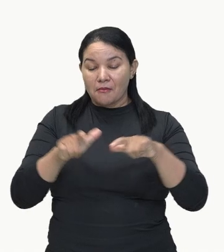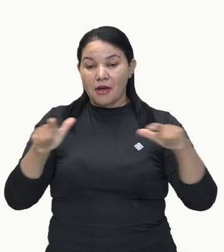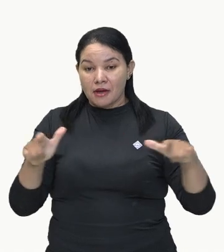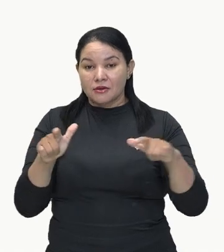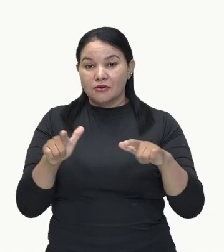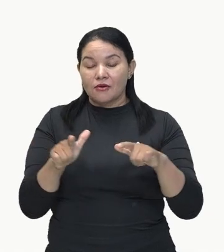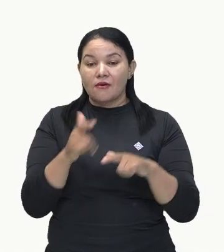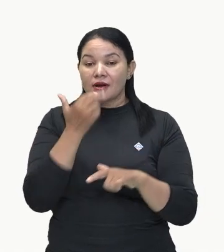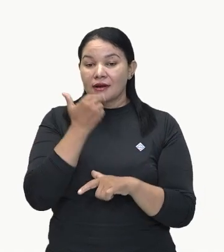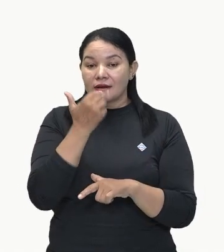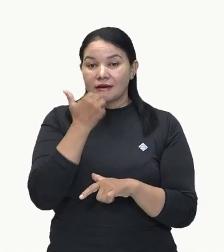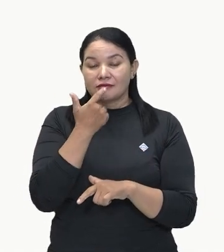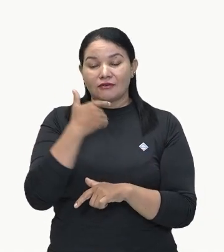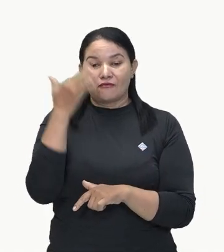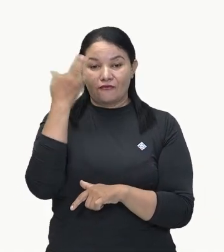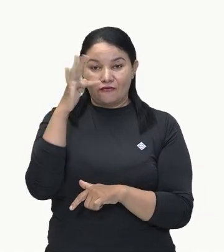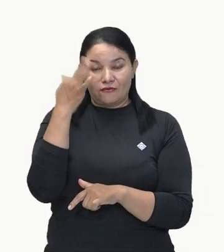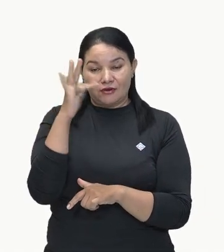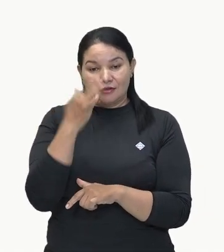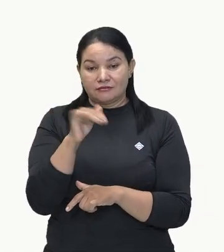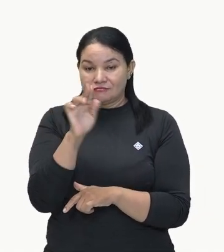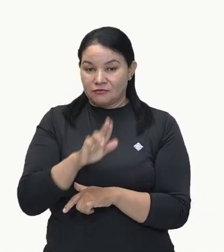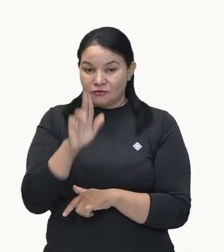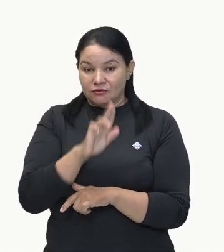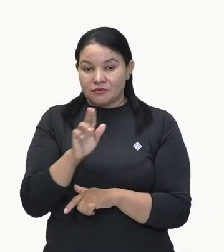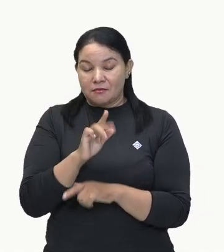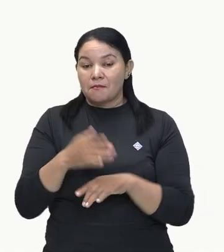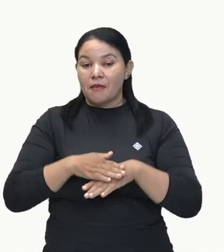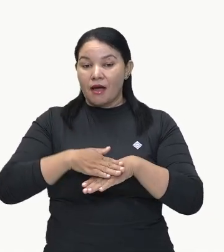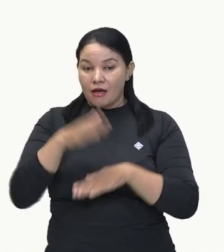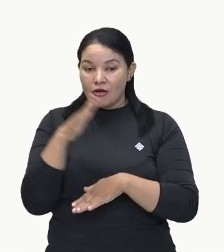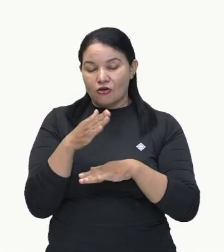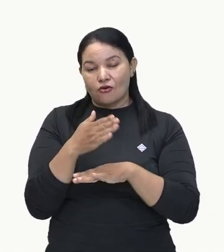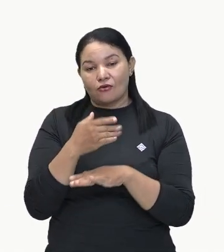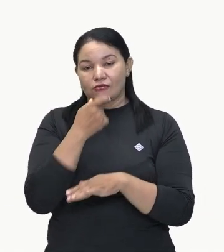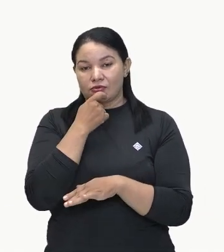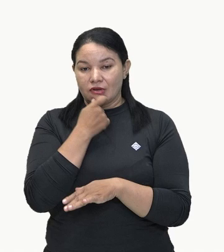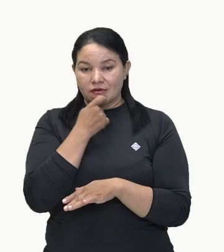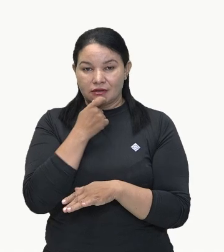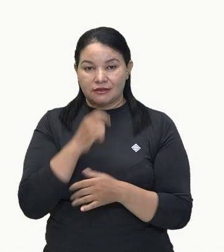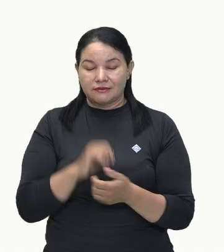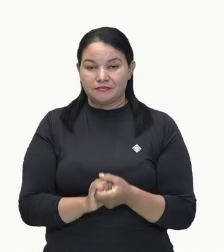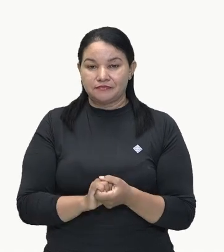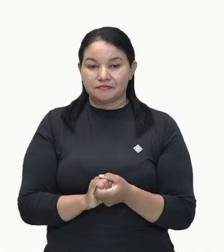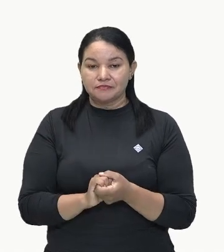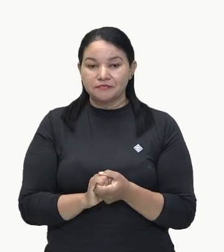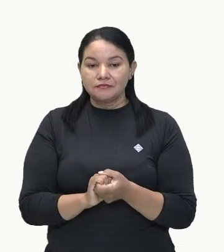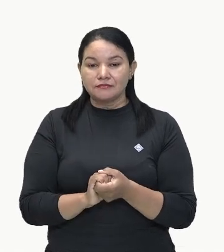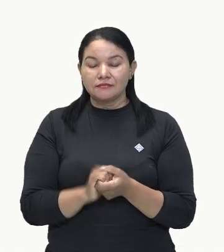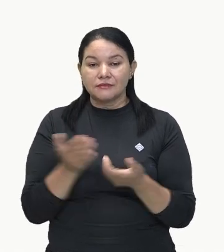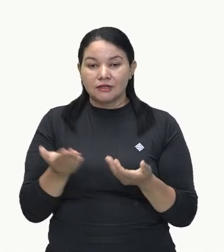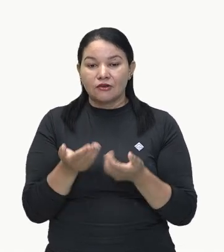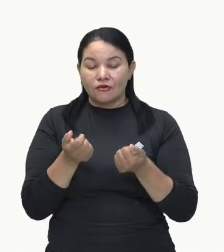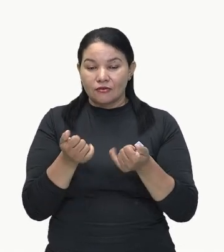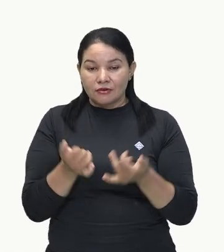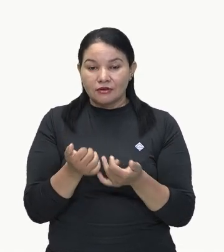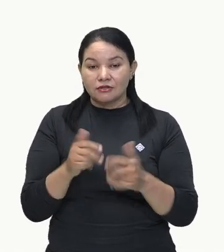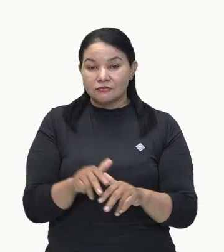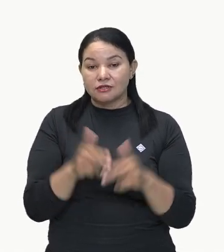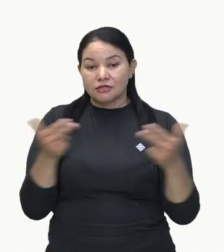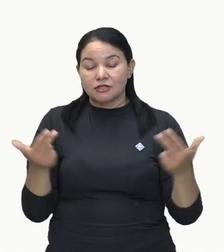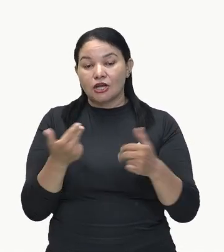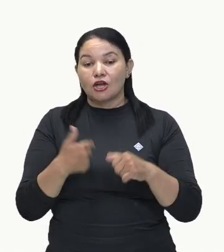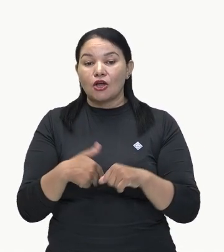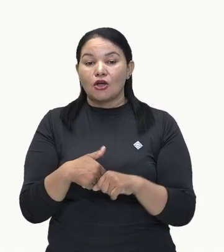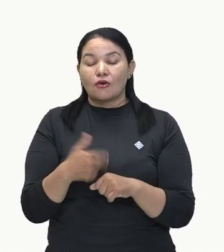língua materna francesa do que o inglês, ok? E aí a gente continua falando da diversidade cultural e